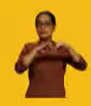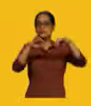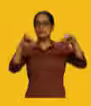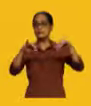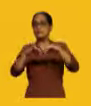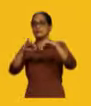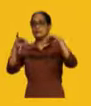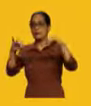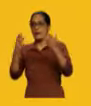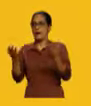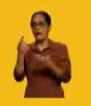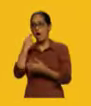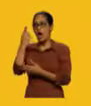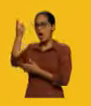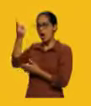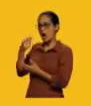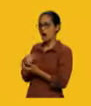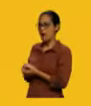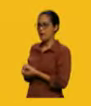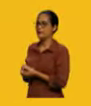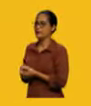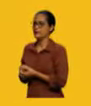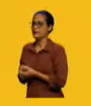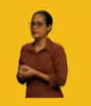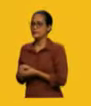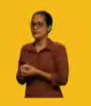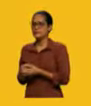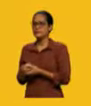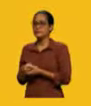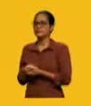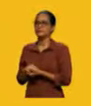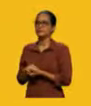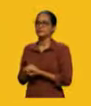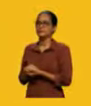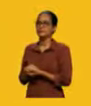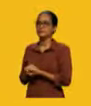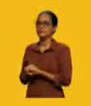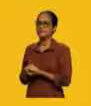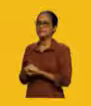36 milhões, certo? Mais